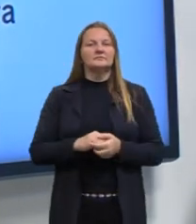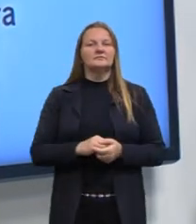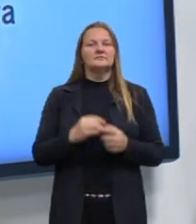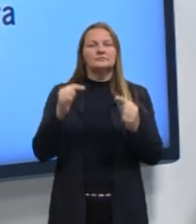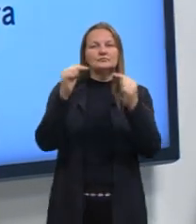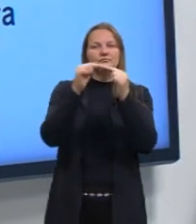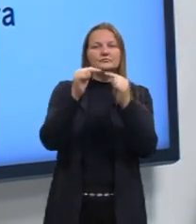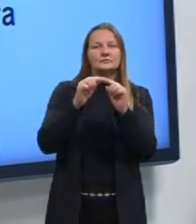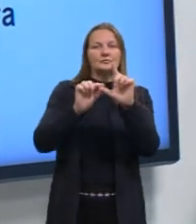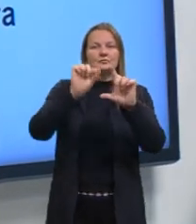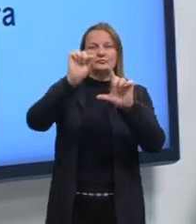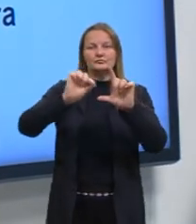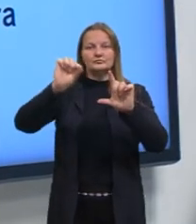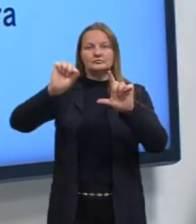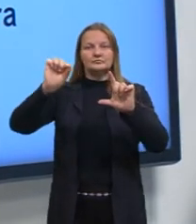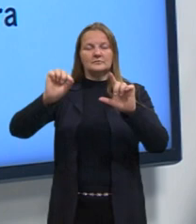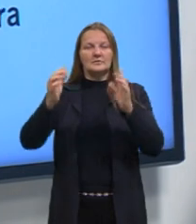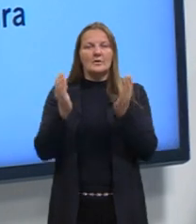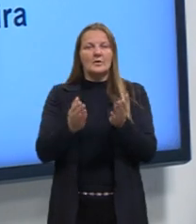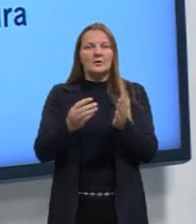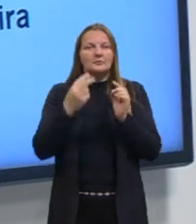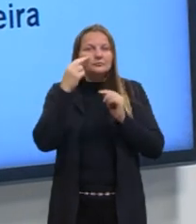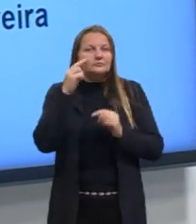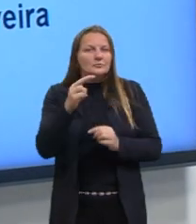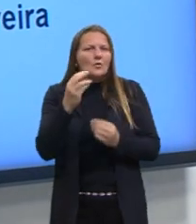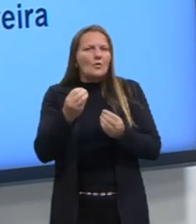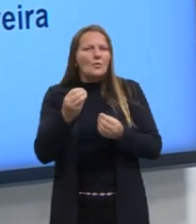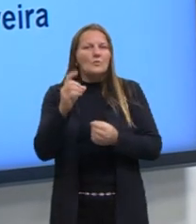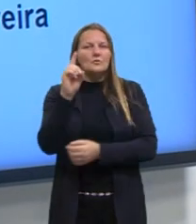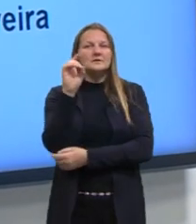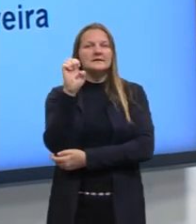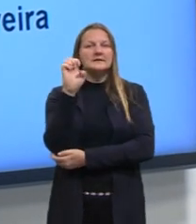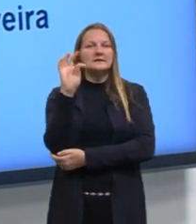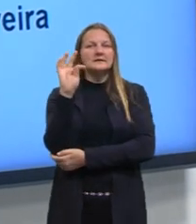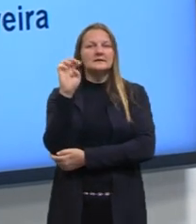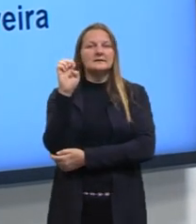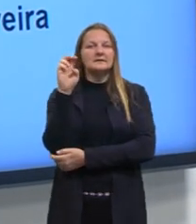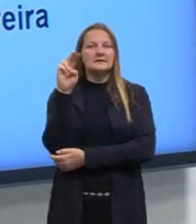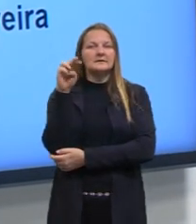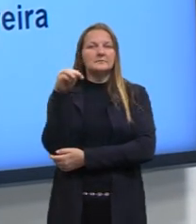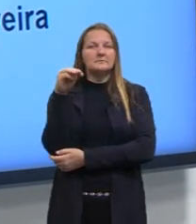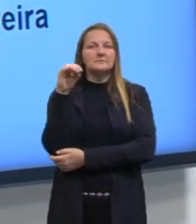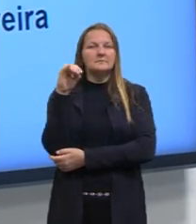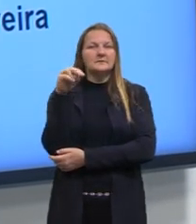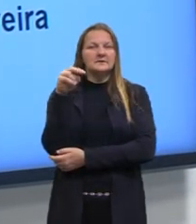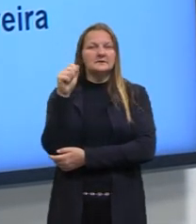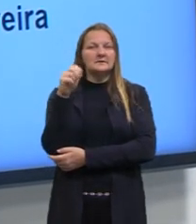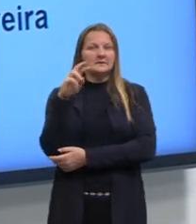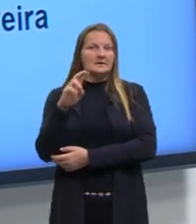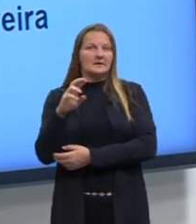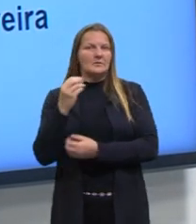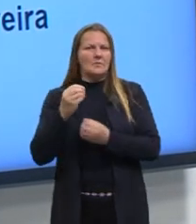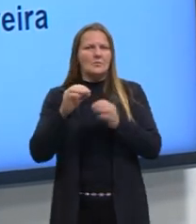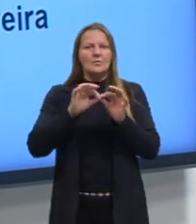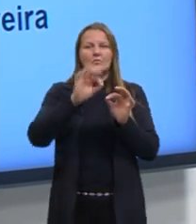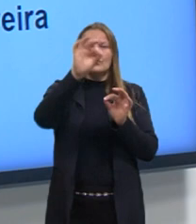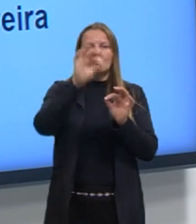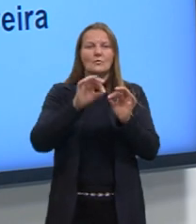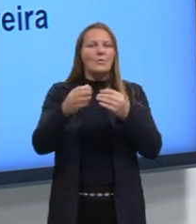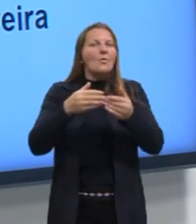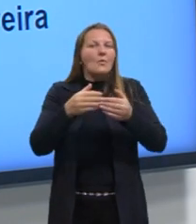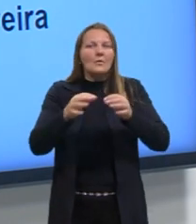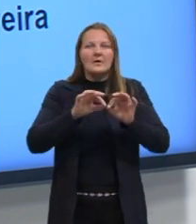Mas agora nós vamos ver então uma forma de determinar a equação de uma reta seja ela qualquer